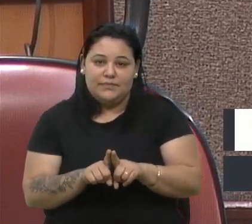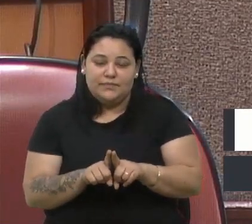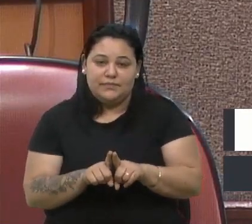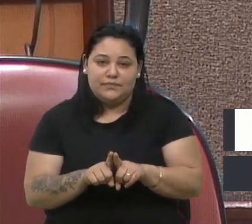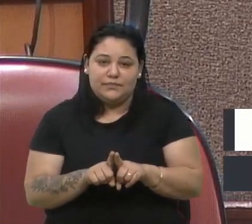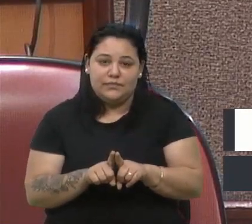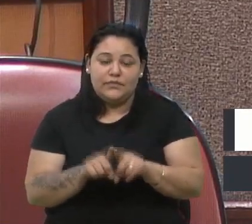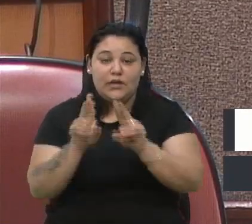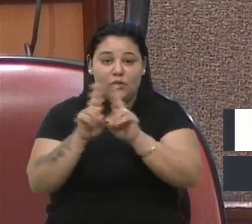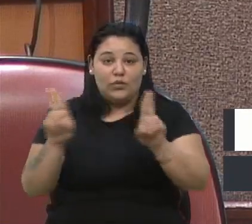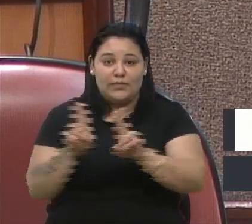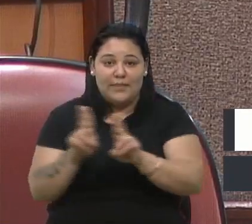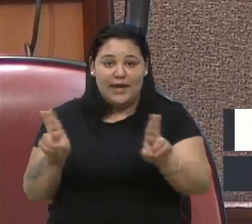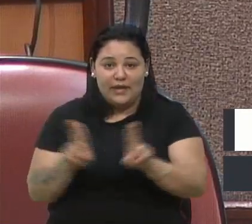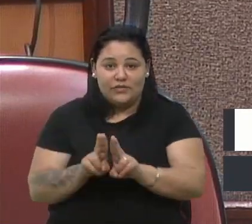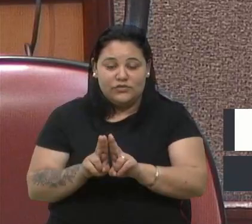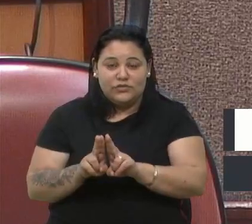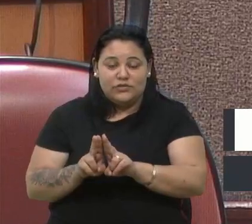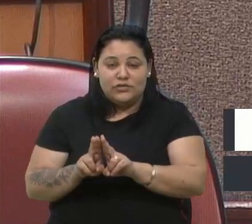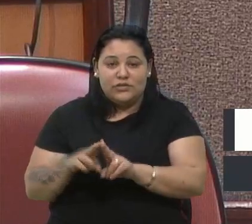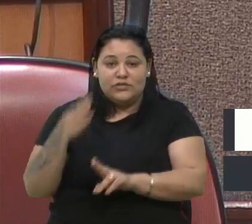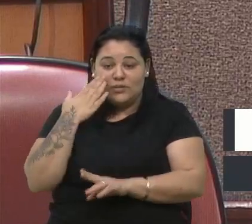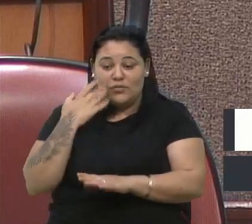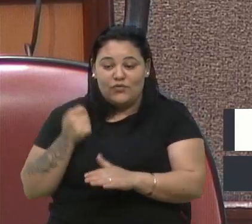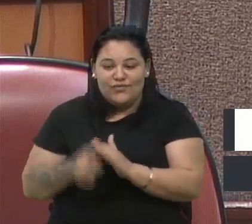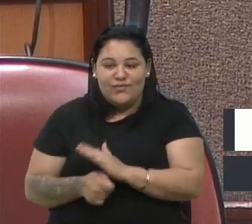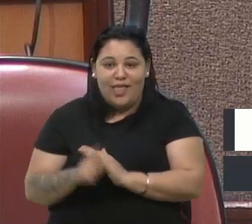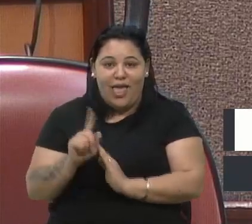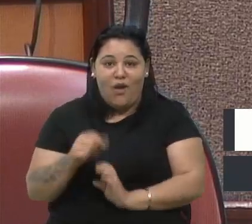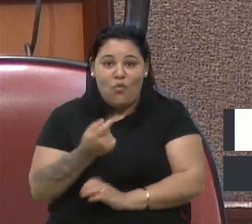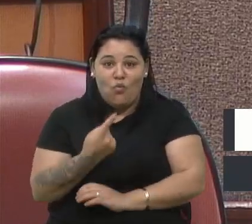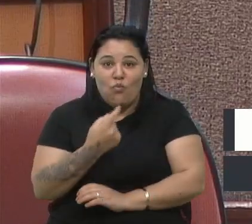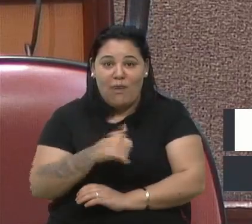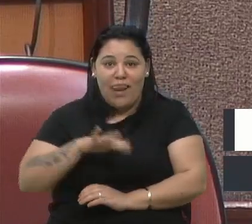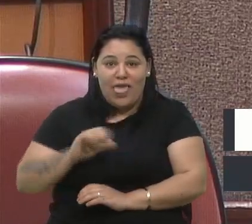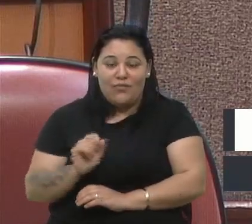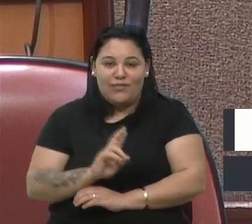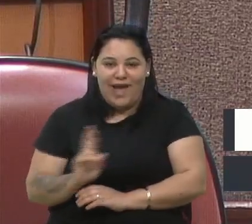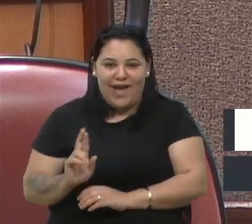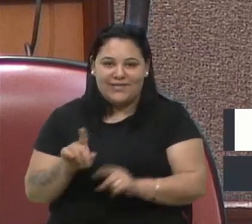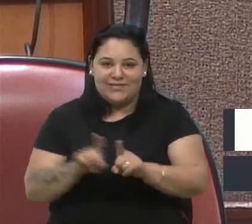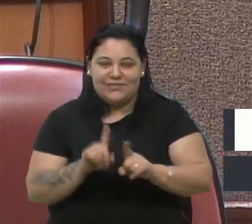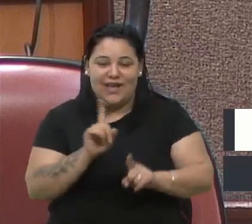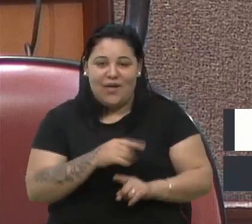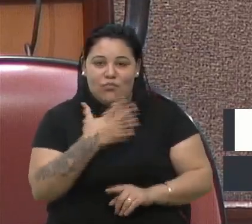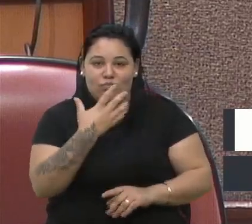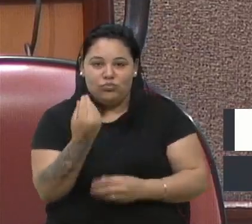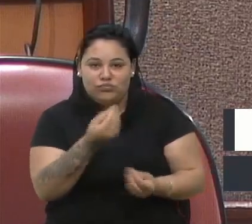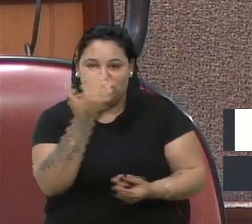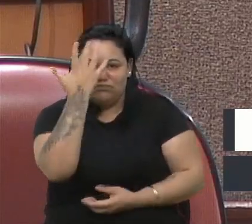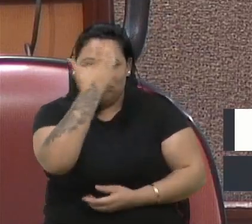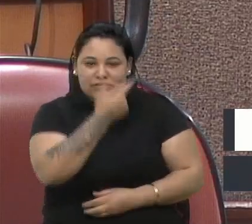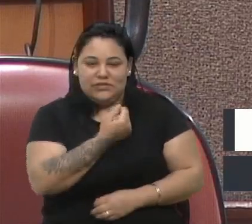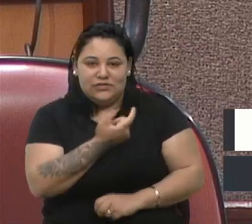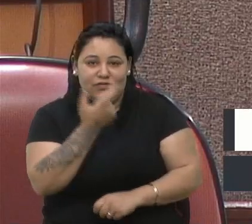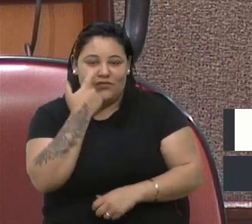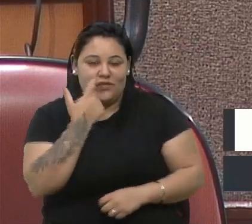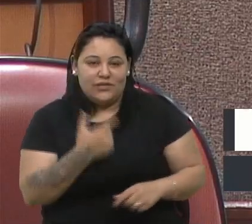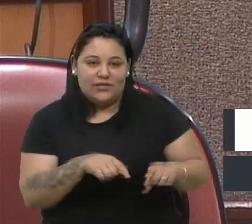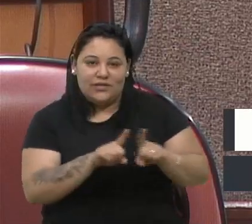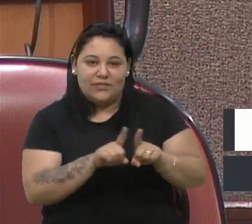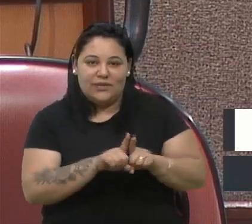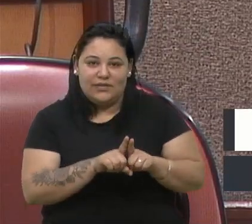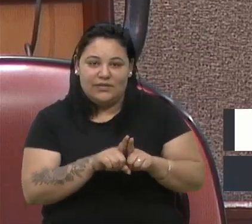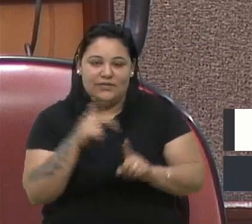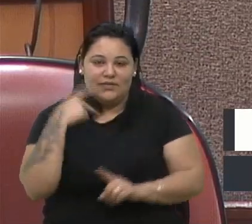da Unimed, e o investimento é de R$1 milhão. E foi muito bonito ver também,